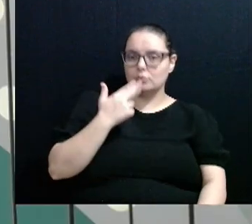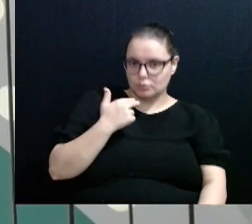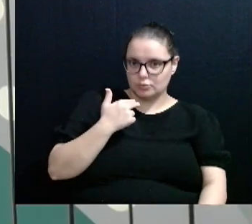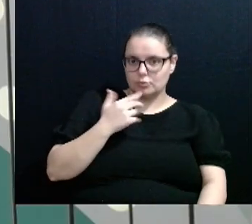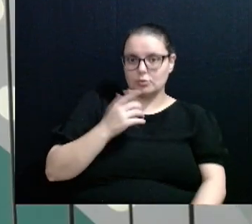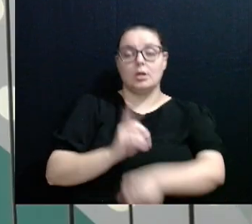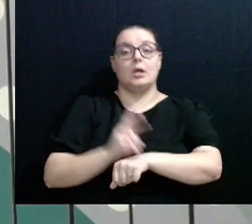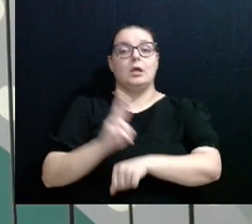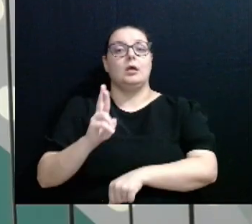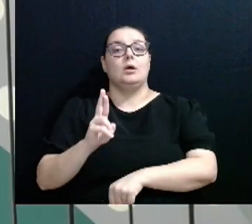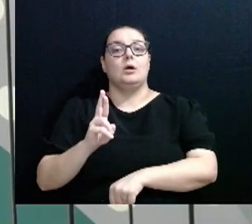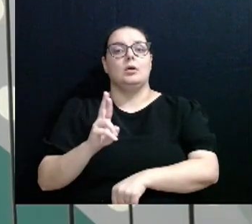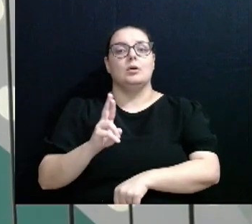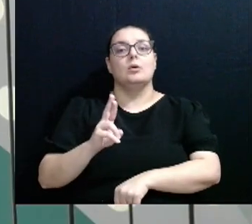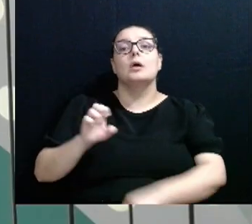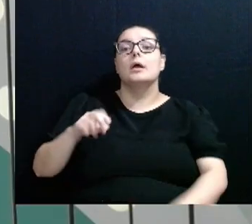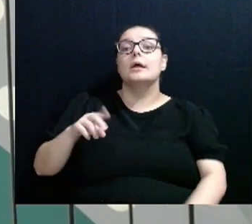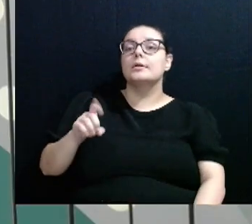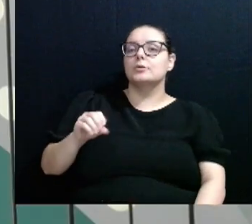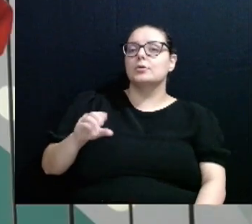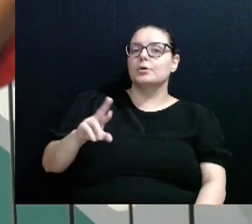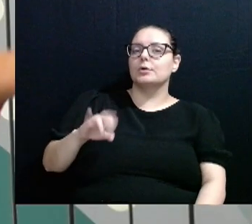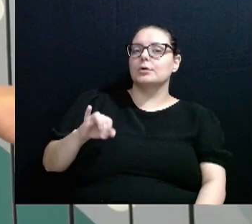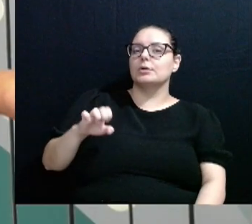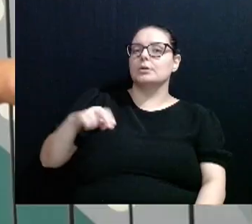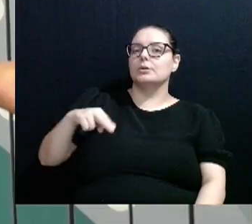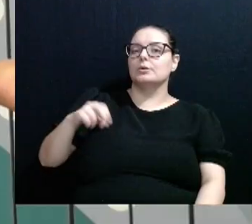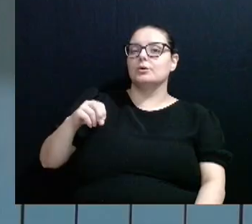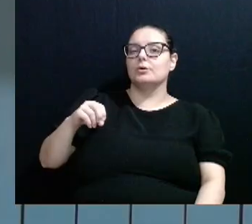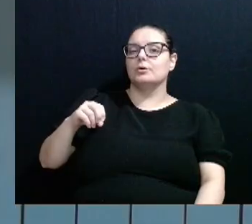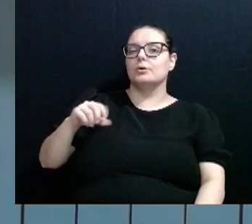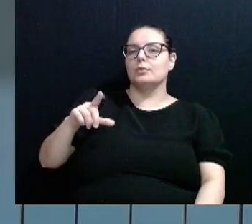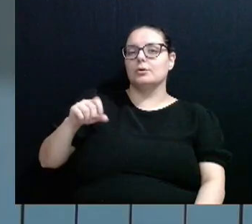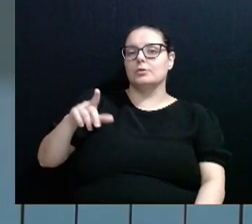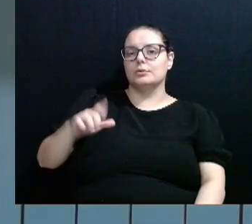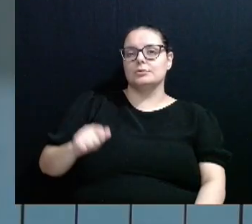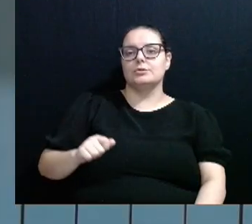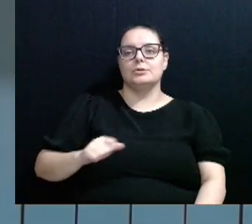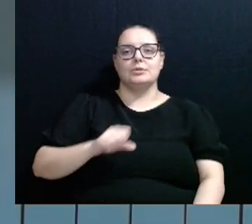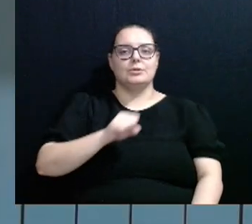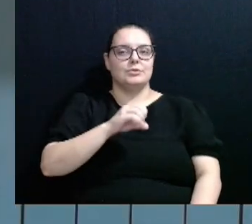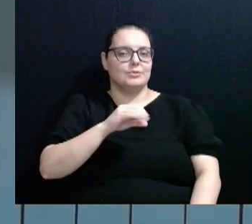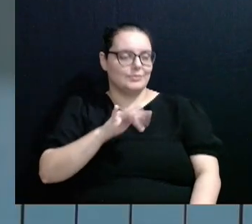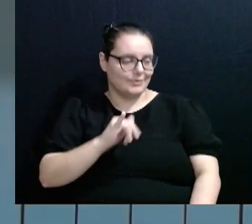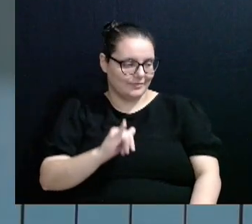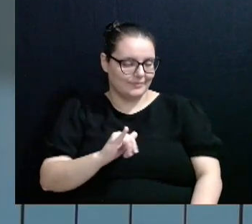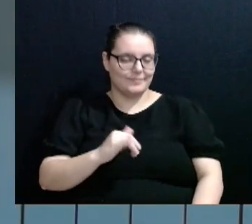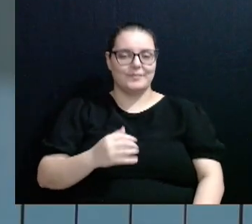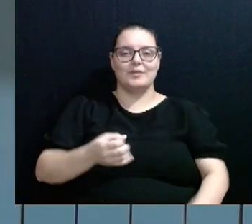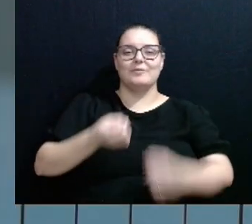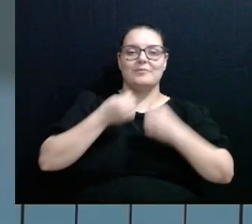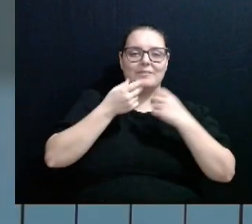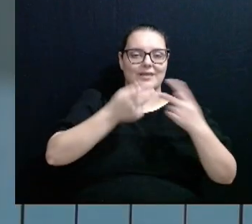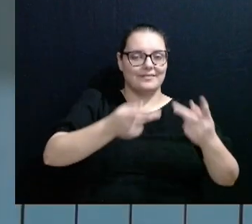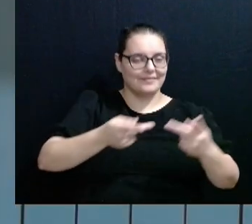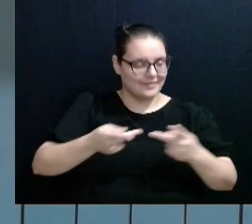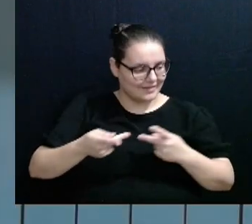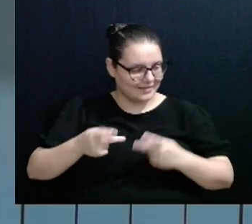em endocrinologia, Sophie Deran, que já está conectada aqui conosco. Seja muito bem-vinda,